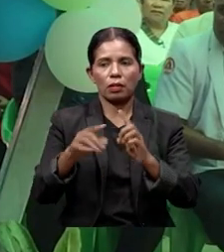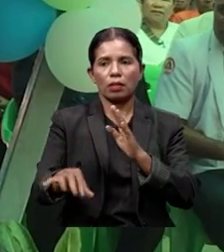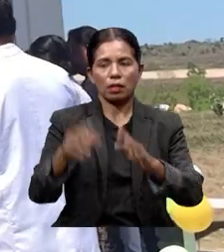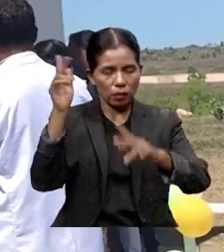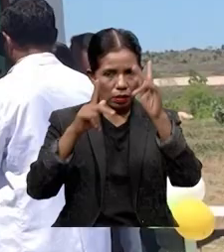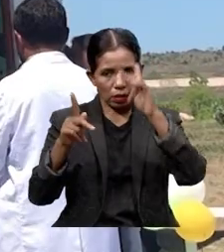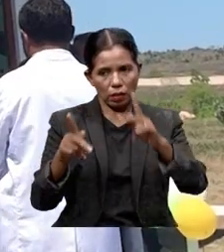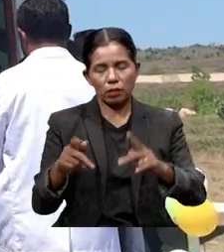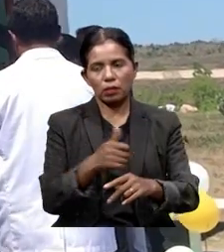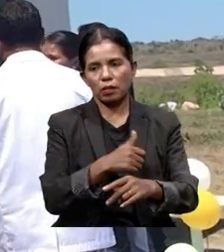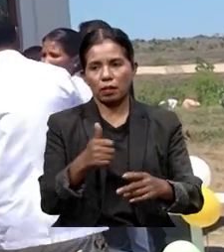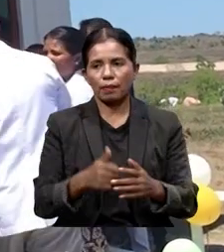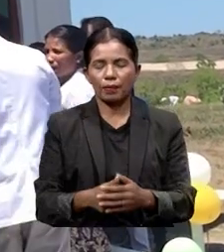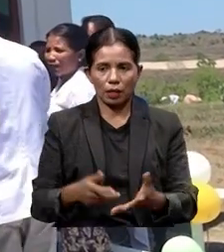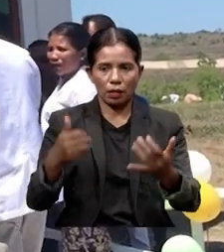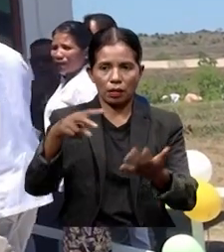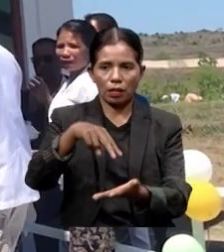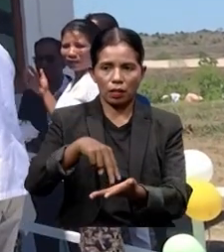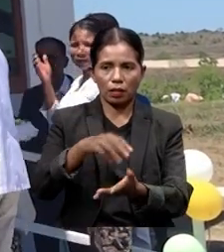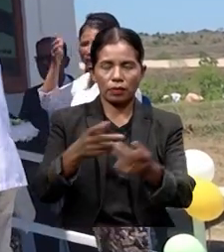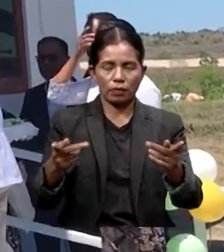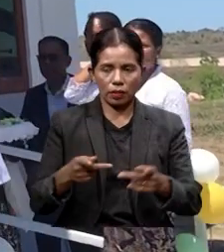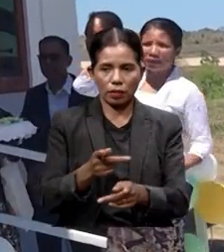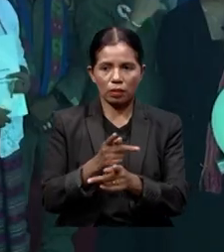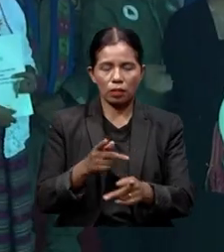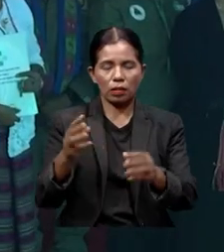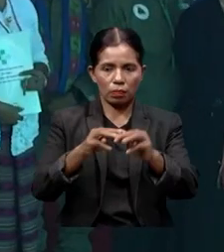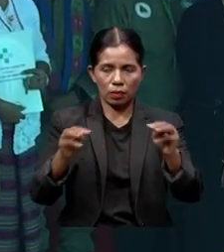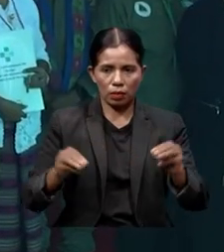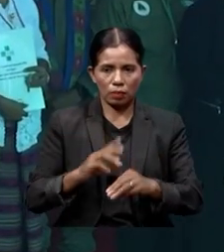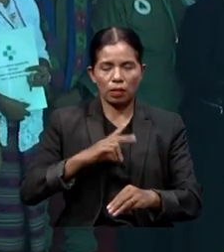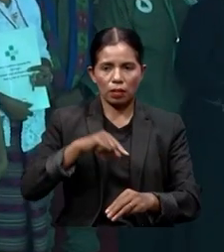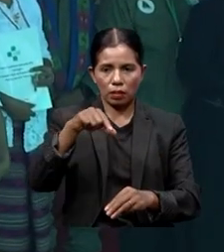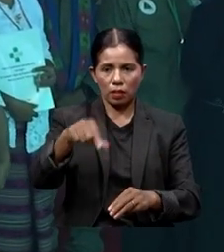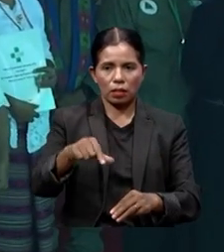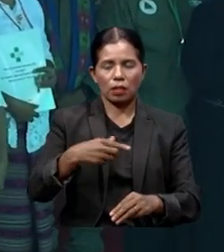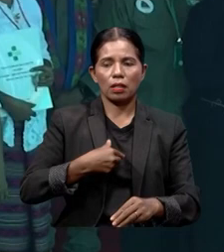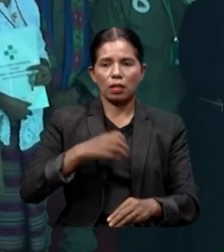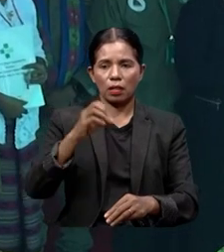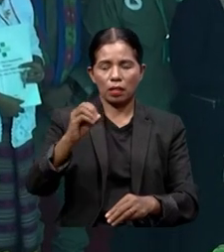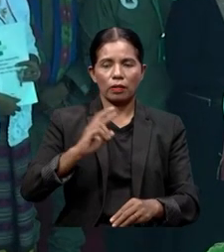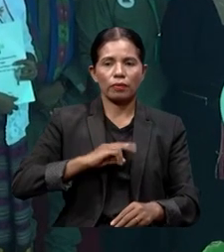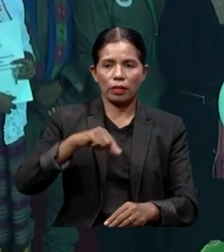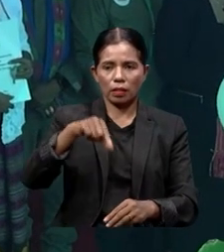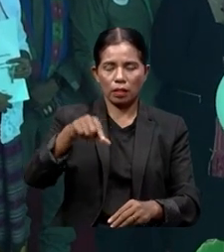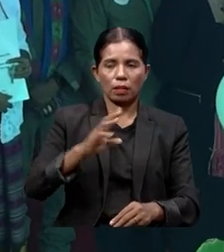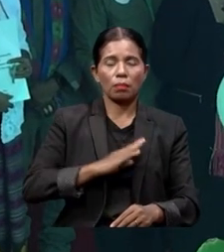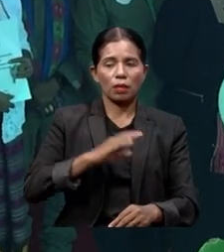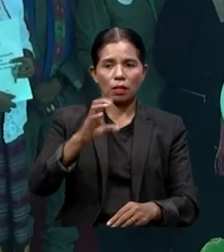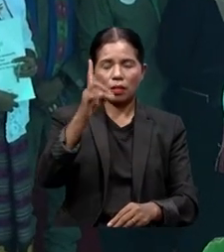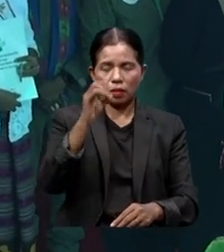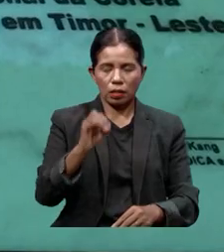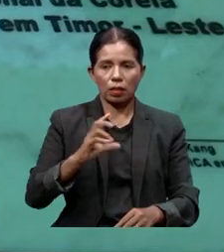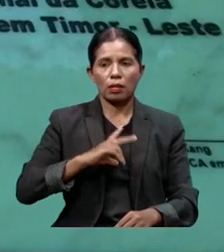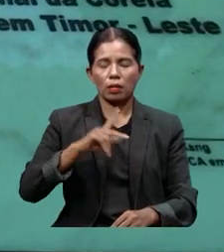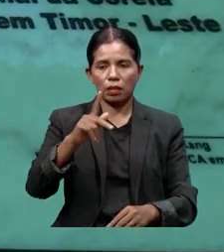Roma. Dadaune estabelece ona fatin seguro e o município Lequissá, Gleno, Viqueque, Baucau, Dili,